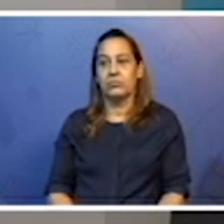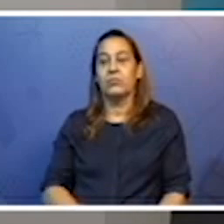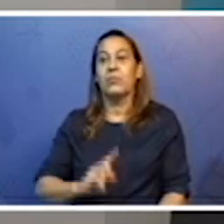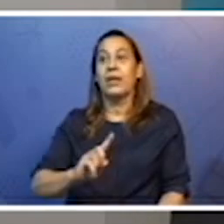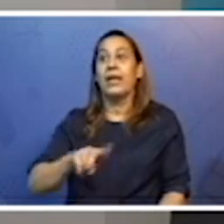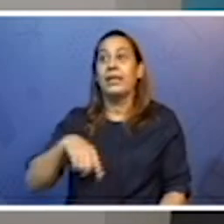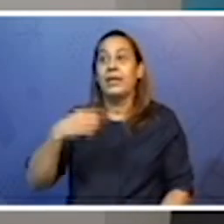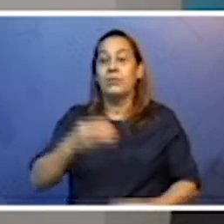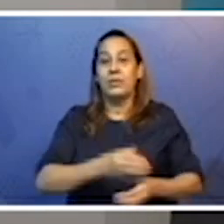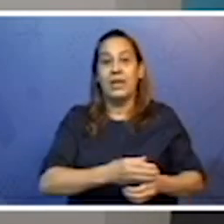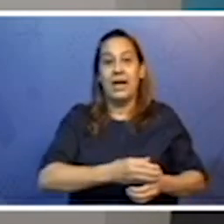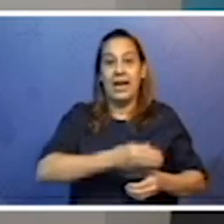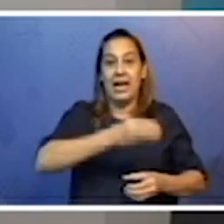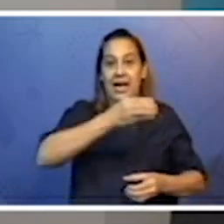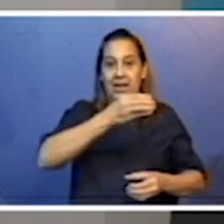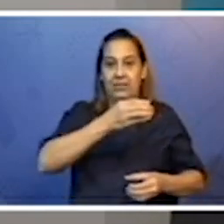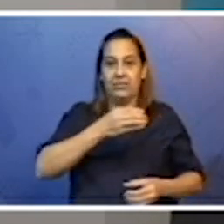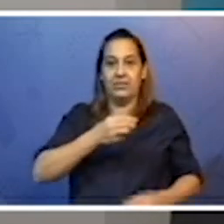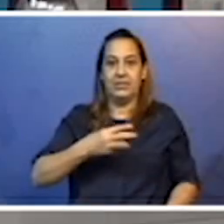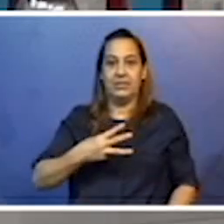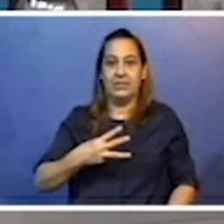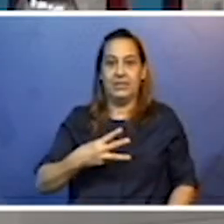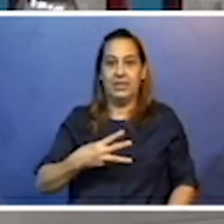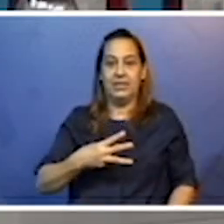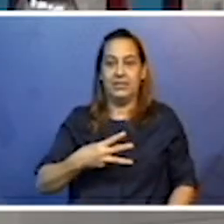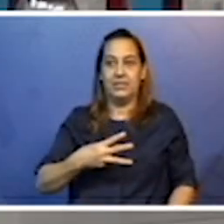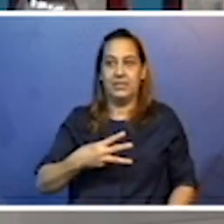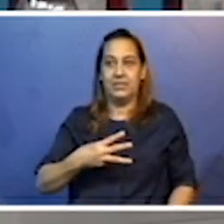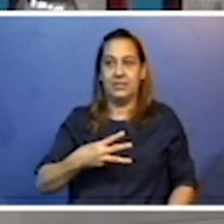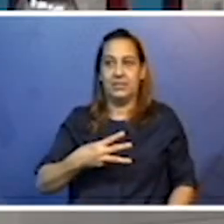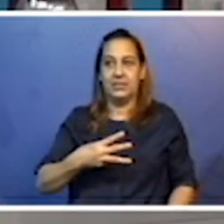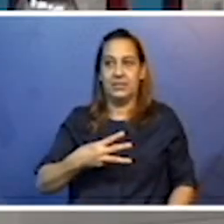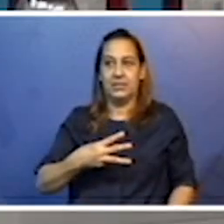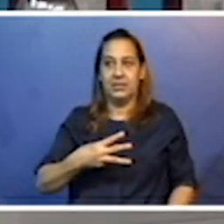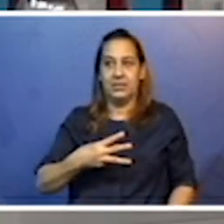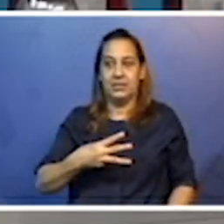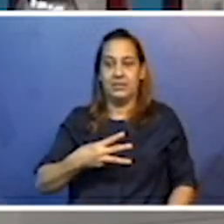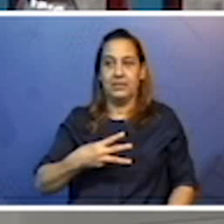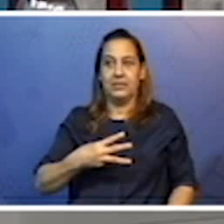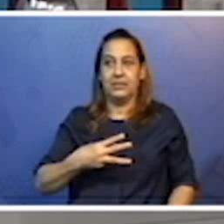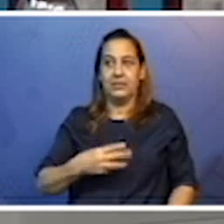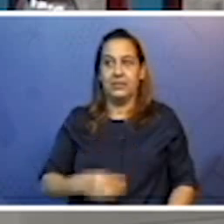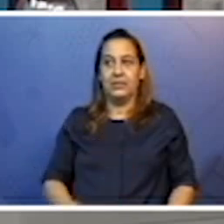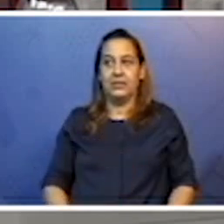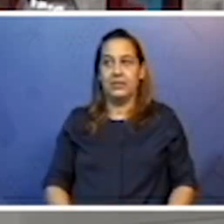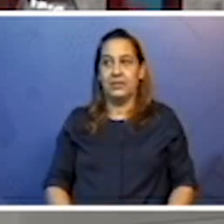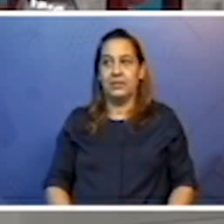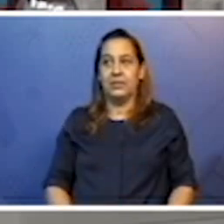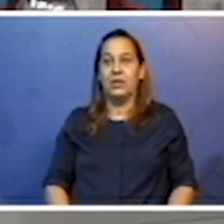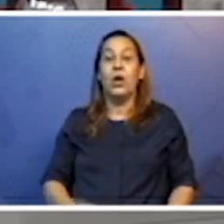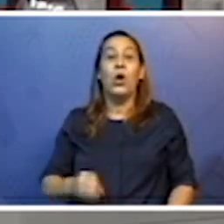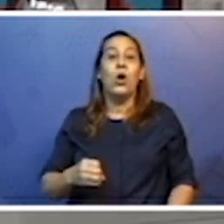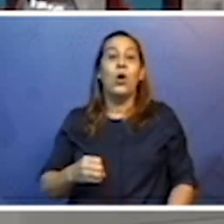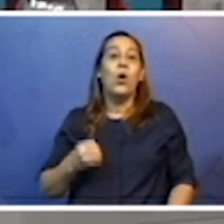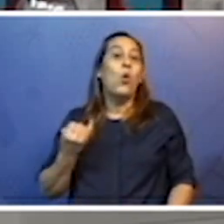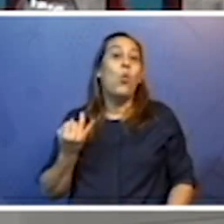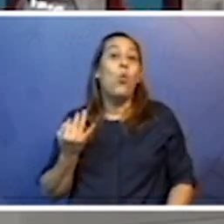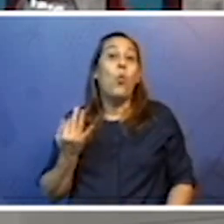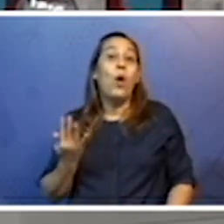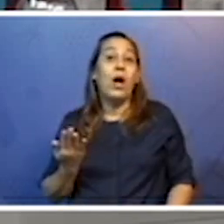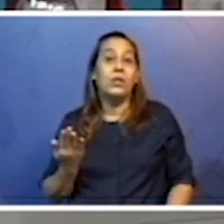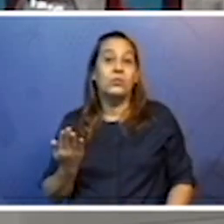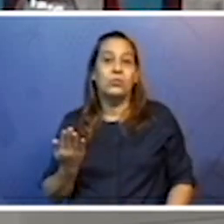recipiente 3, vocês estão vendo que tá diminuindo, né, gente? Recipiente 3. Quantos desses